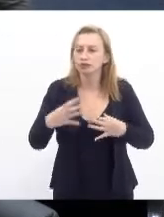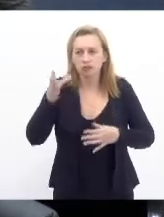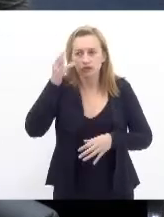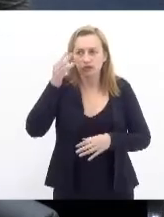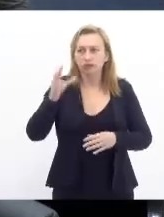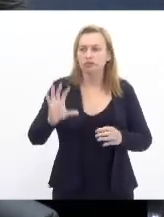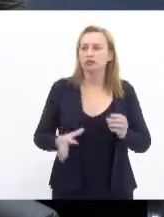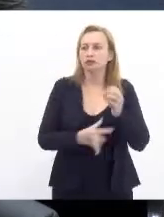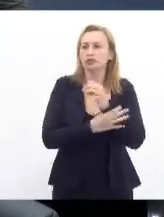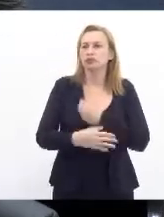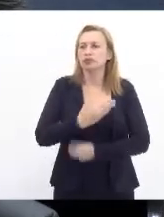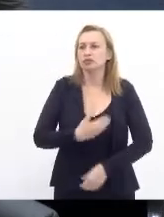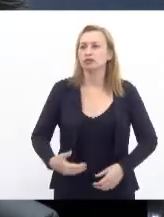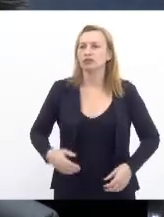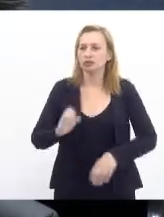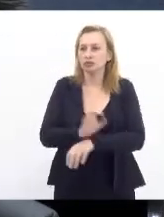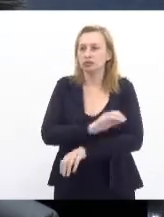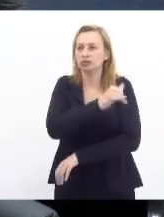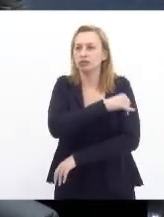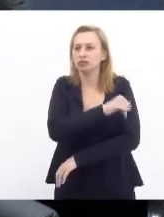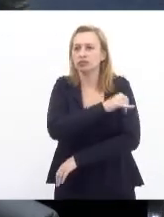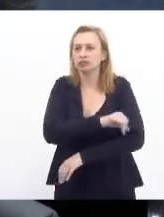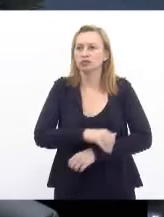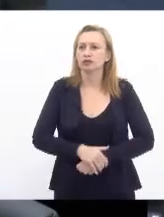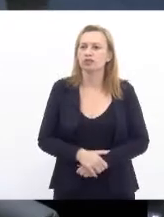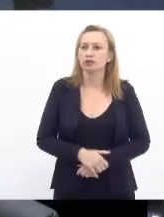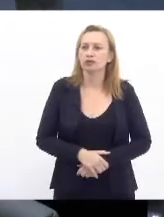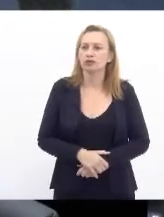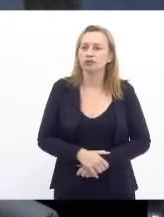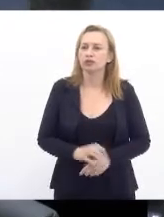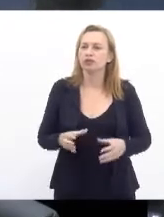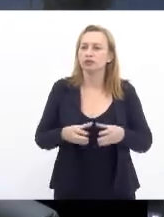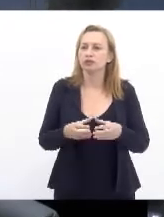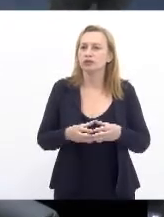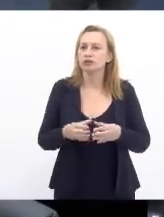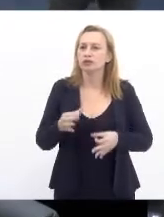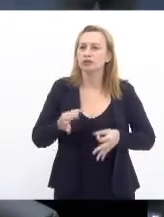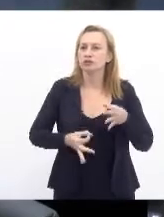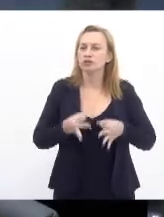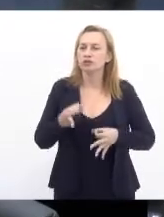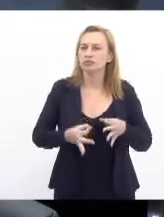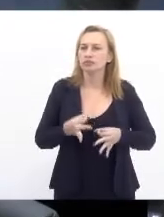Segurança Pública no Estado do Rio de Janeiro. Está acelerando o bar. Pareceres da Comissão de Constituição e Justiça pela